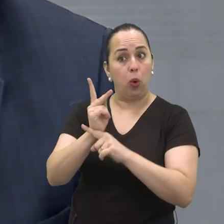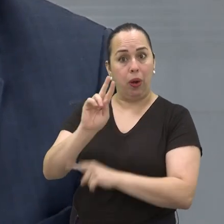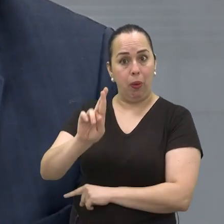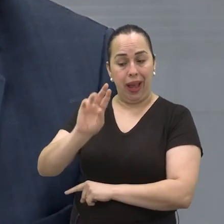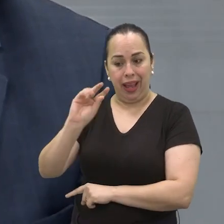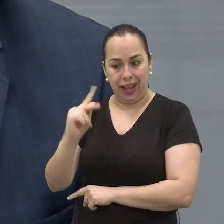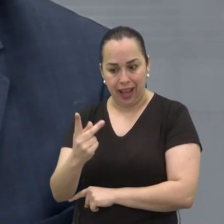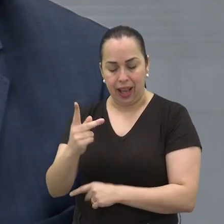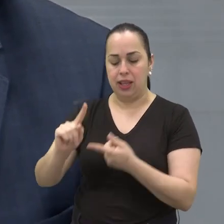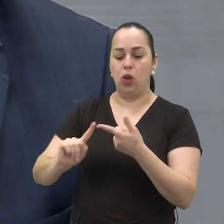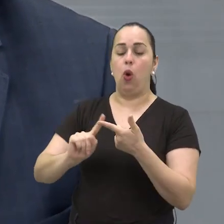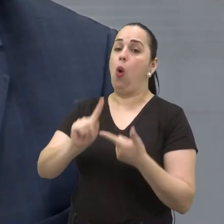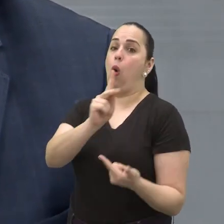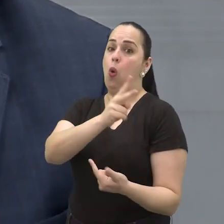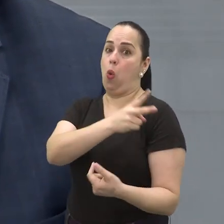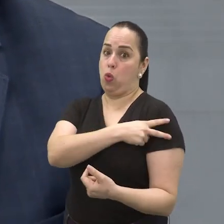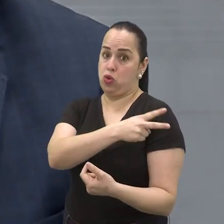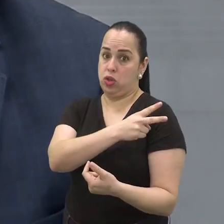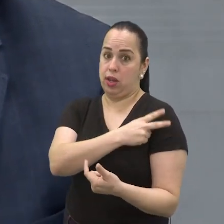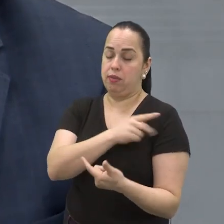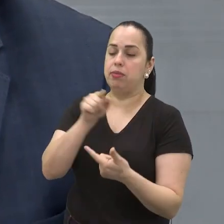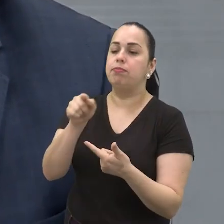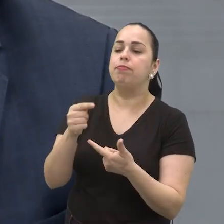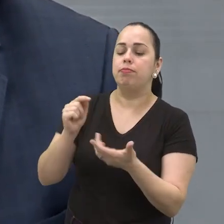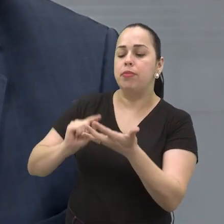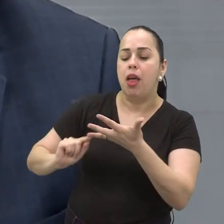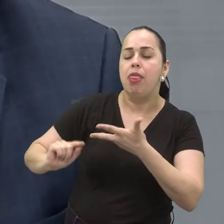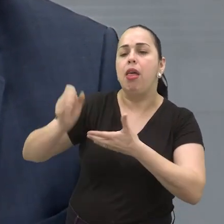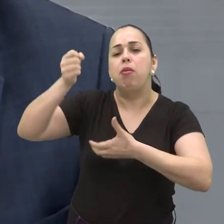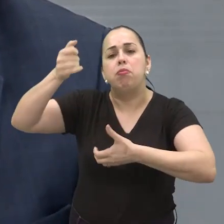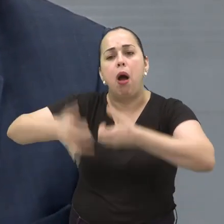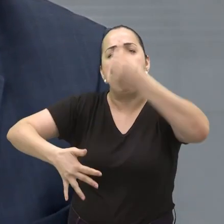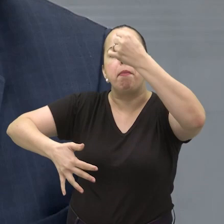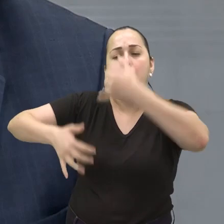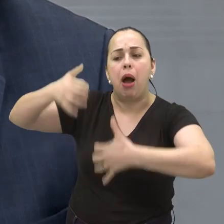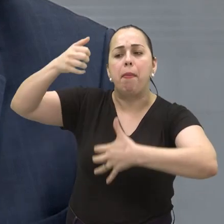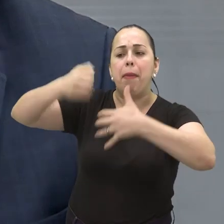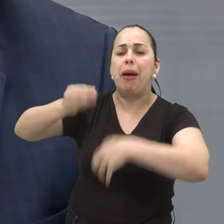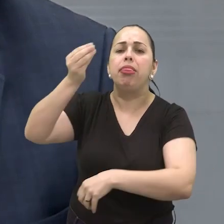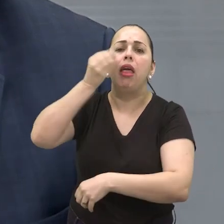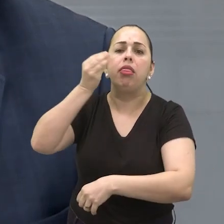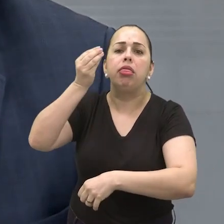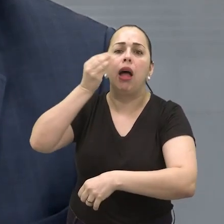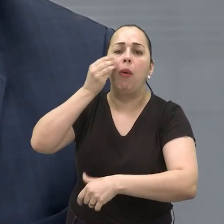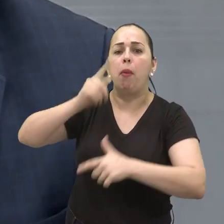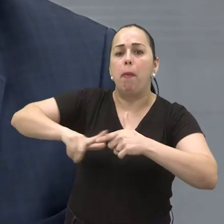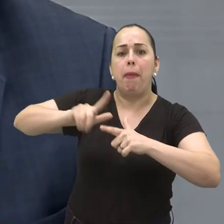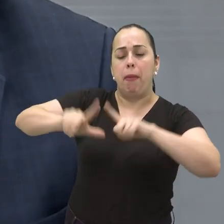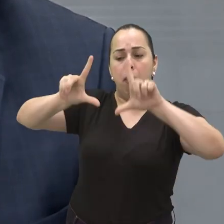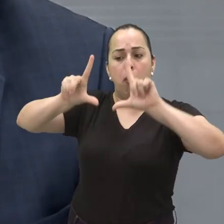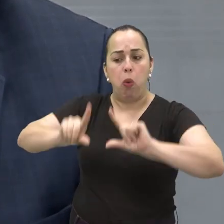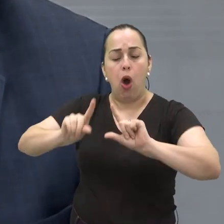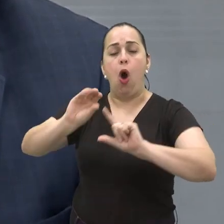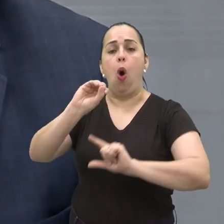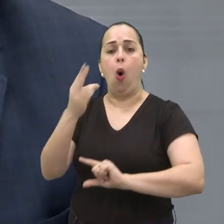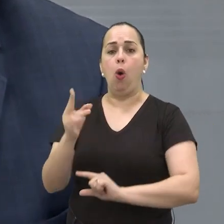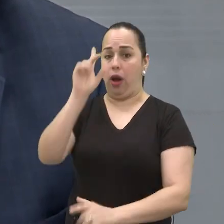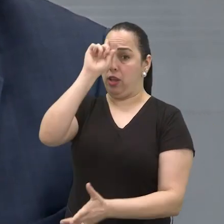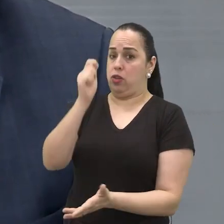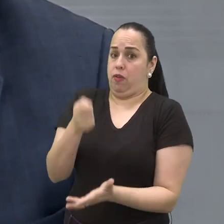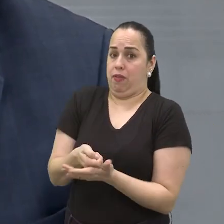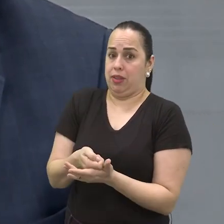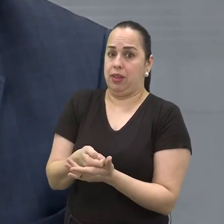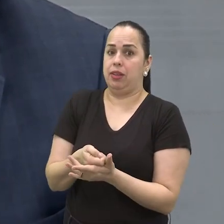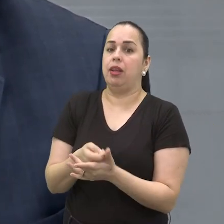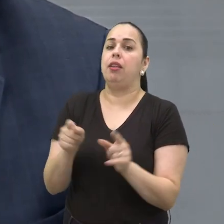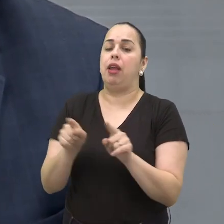seu líder ou o RH para entender o que pode ser feito para amenizar aquela situação, e se eu não encontrar dentro da empresa uma